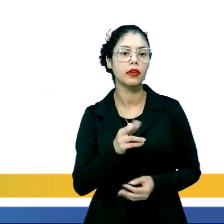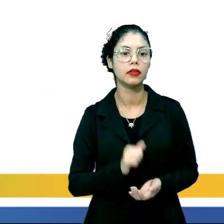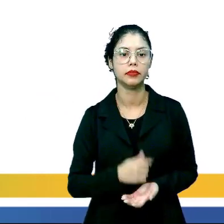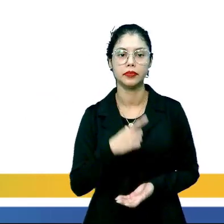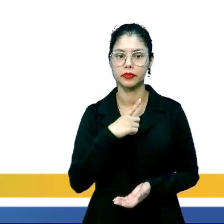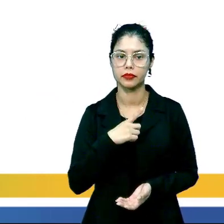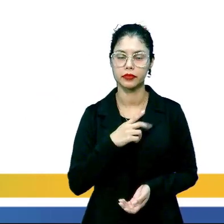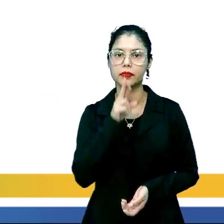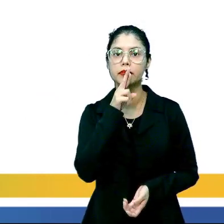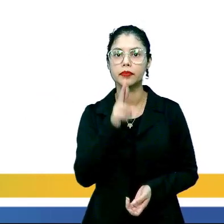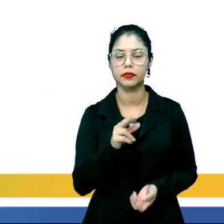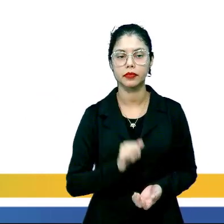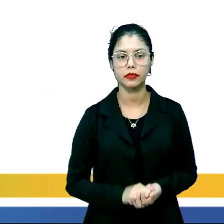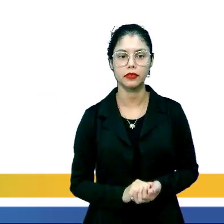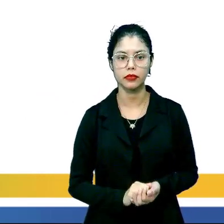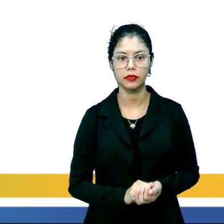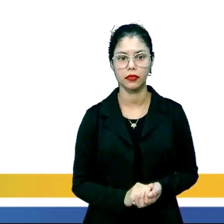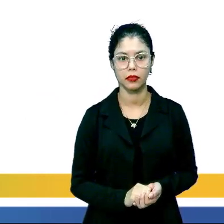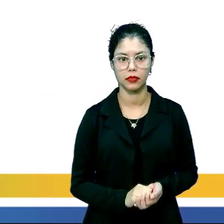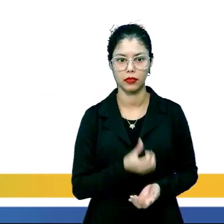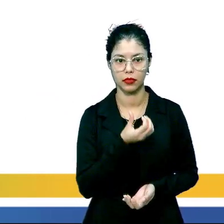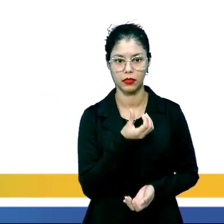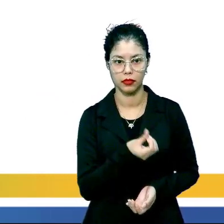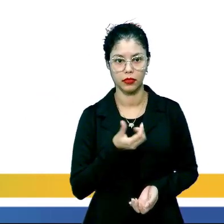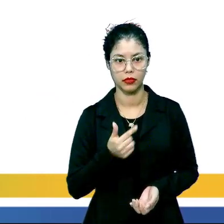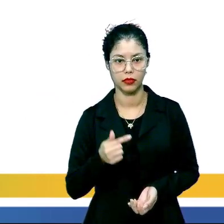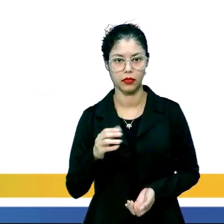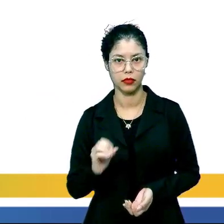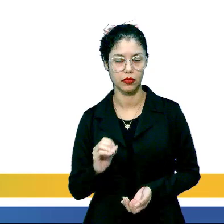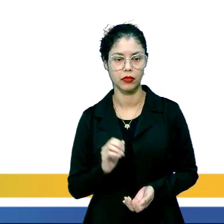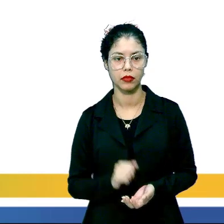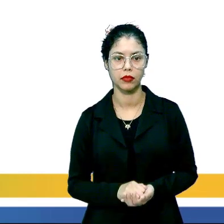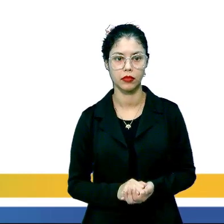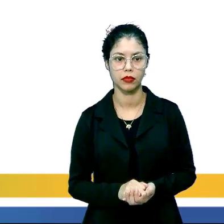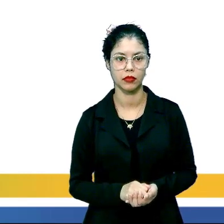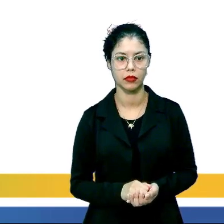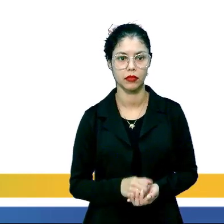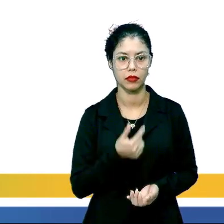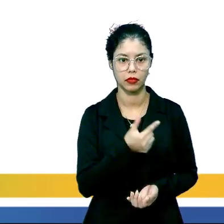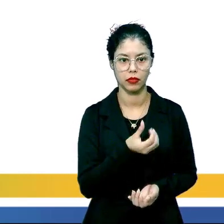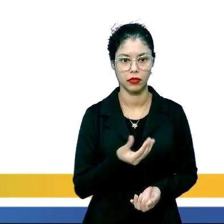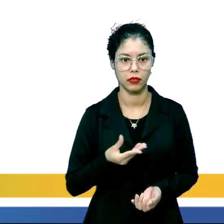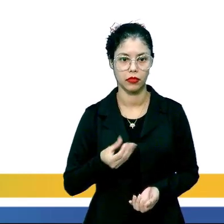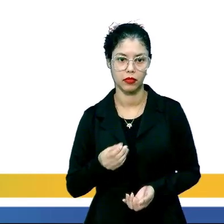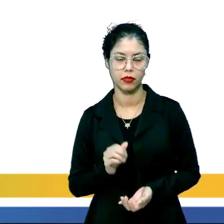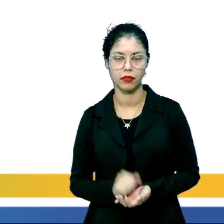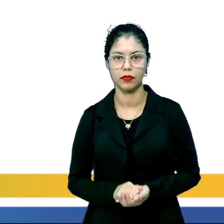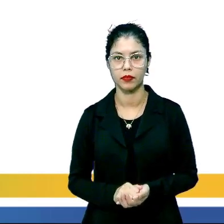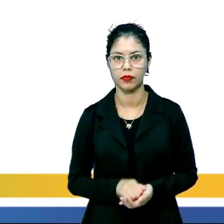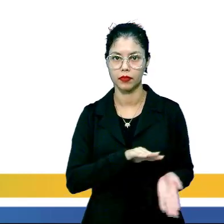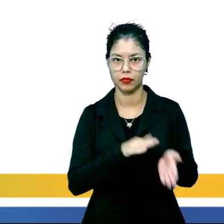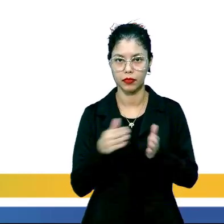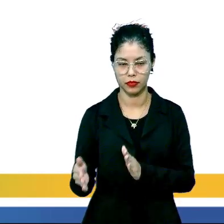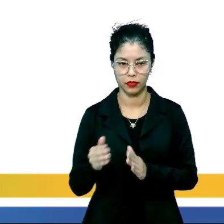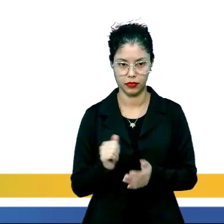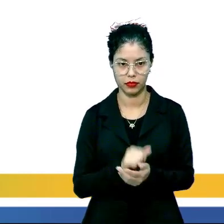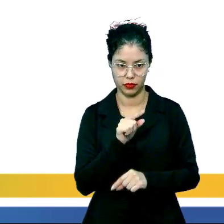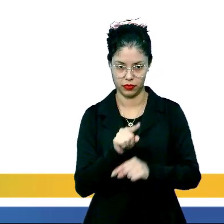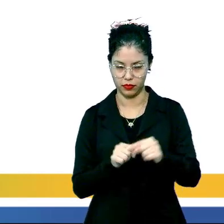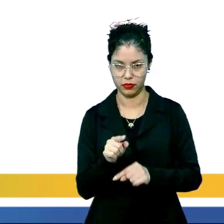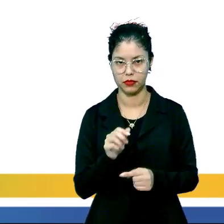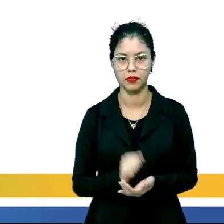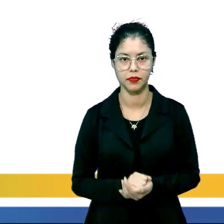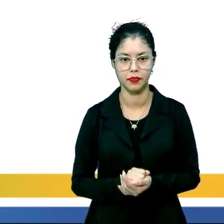temos a seguinte resposta, né? 67 vezes 10 dá 670. Vamos passar para o outro lado